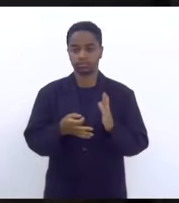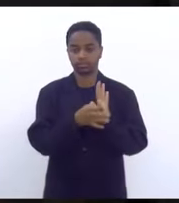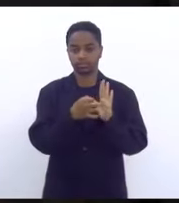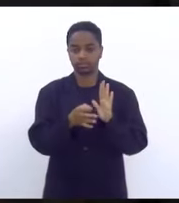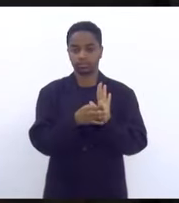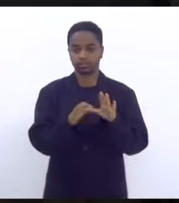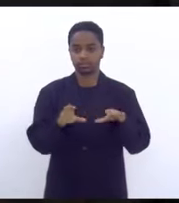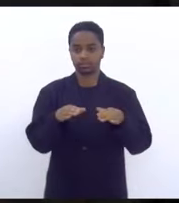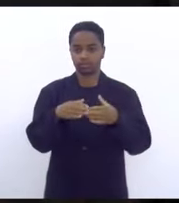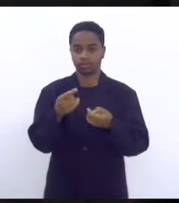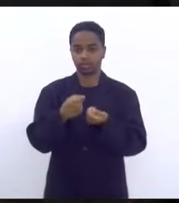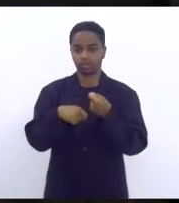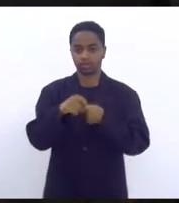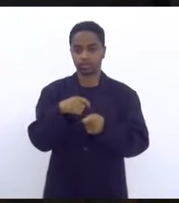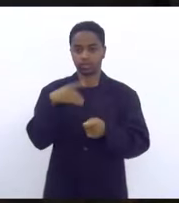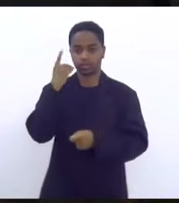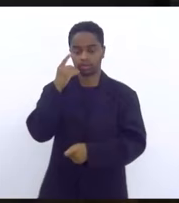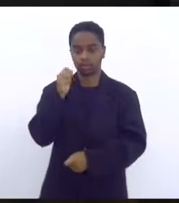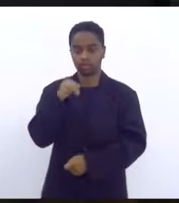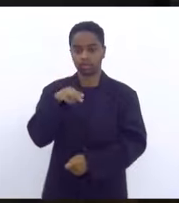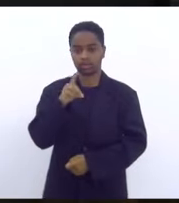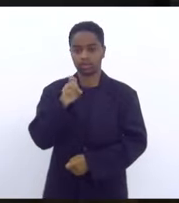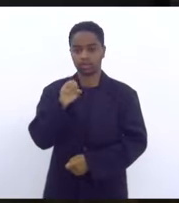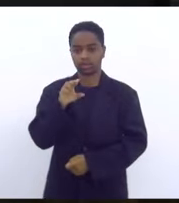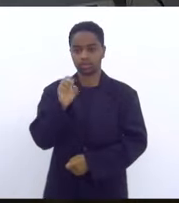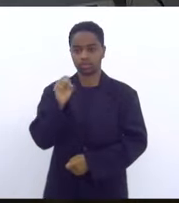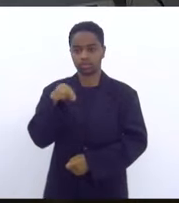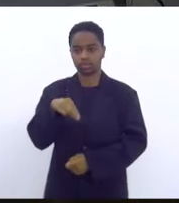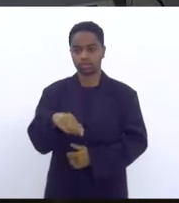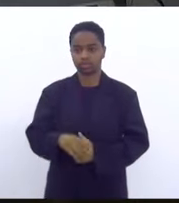pela Comissão de Economia, deputado Anderson Moraes.